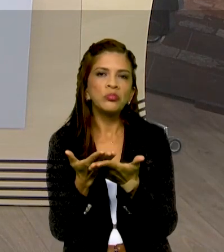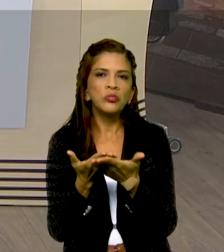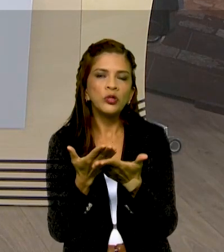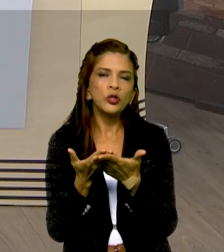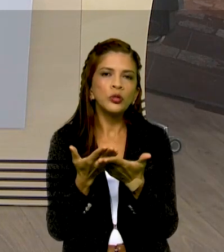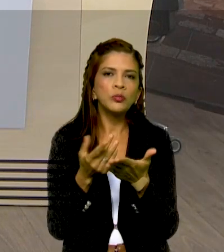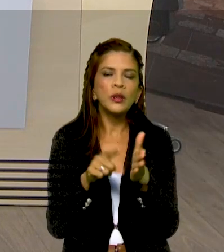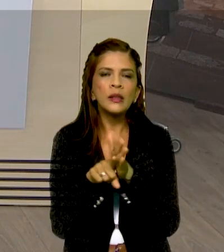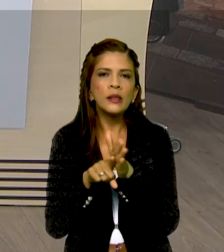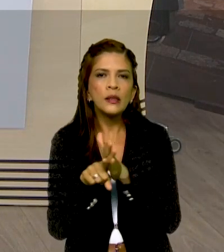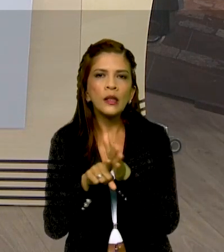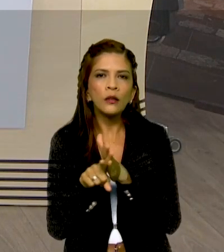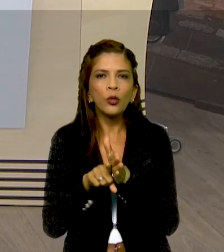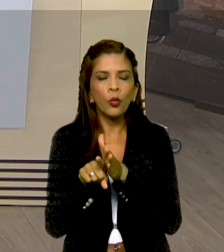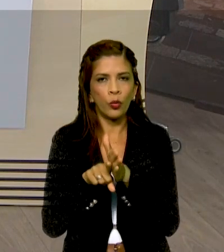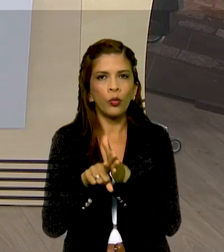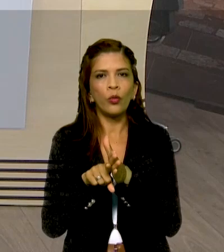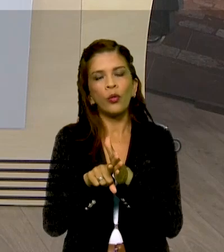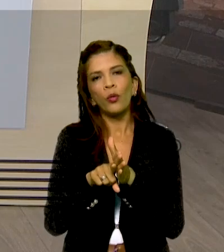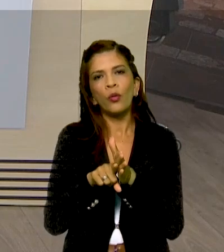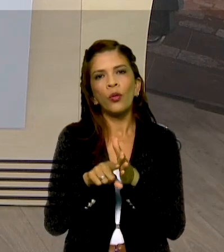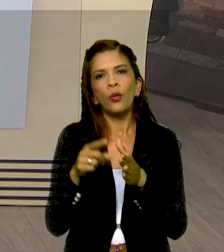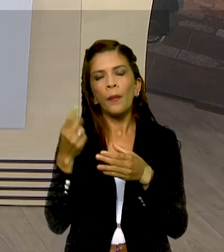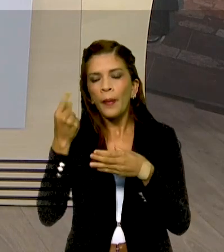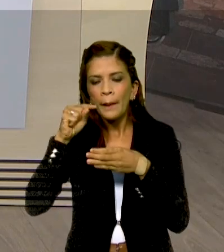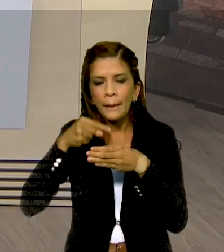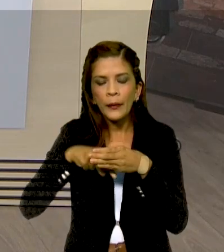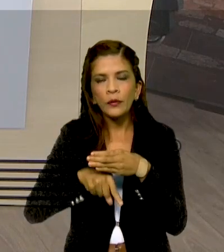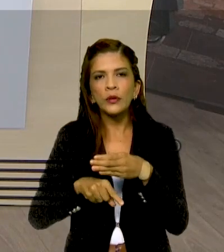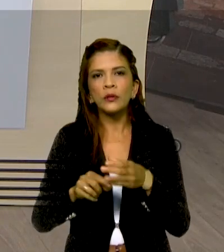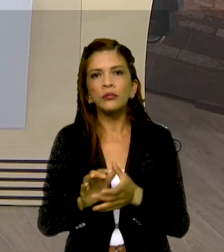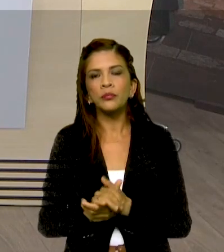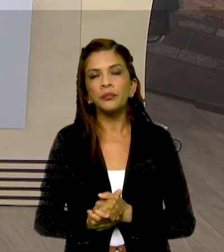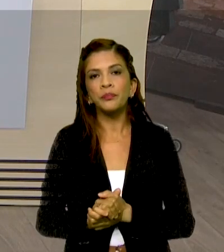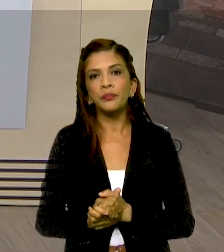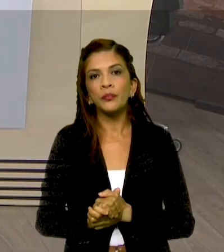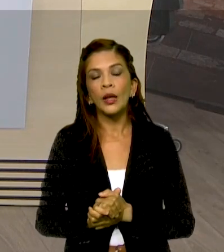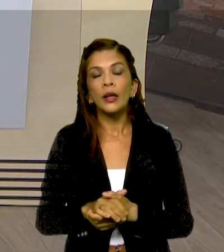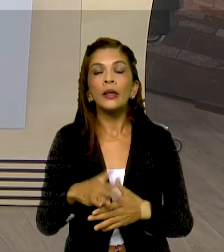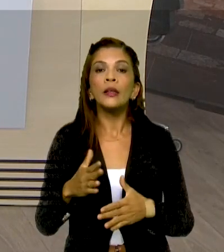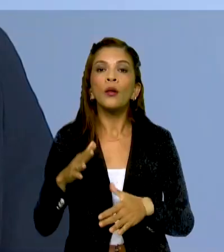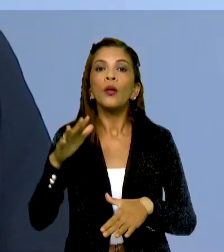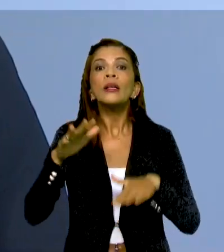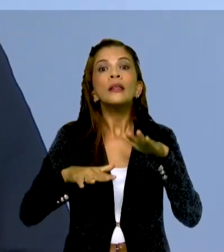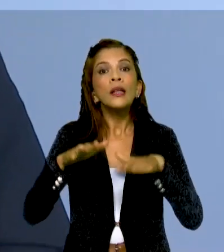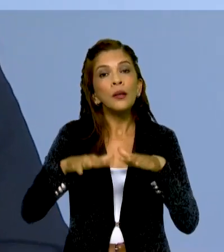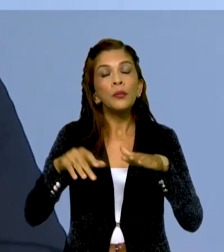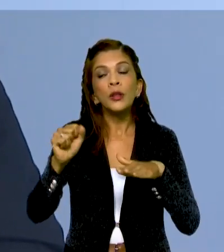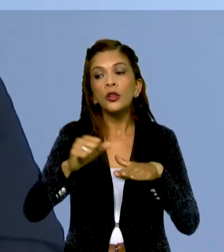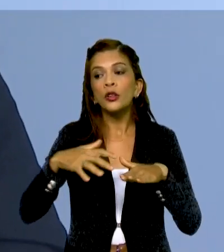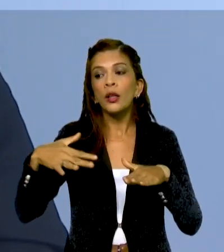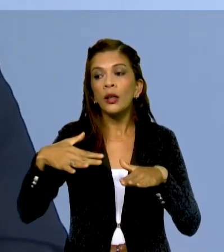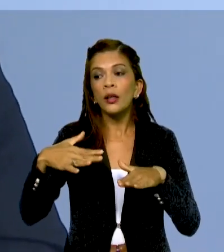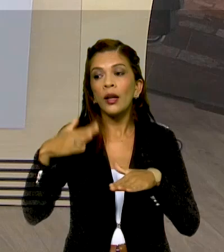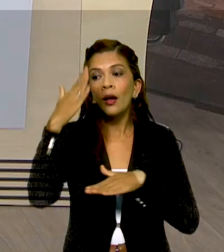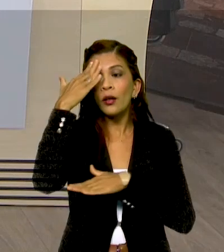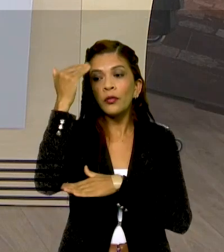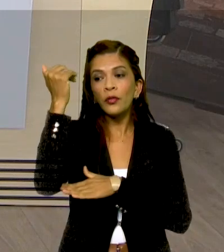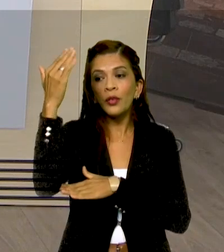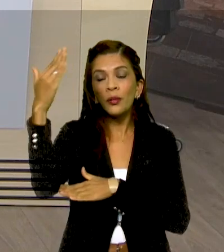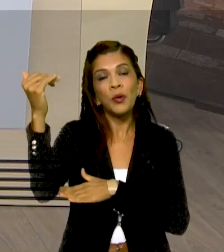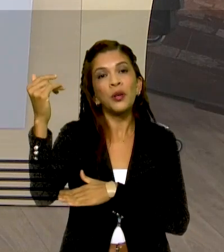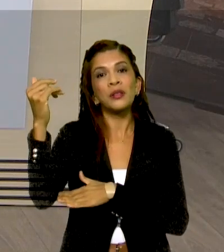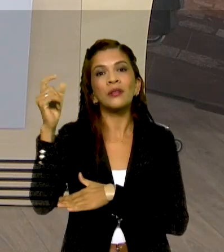possa aprofundar mais os seus conhecimentos? Acho que vai depender muito da área que ela deseja. Talvez acho que a mais famosa, né, a professora